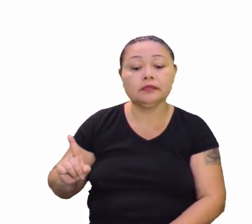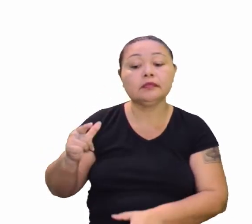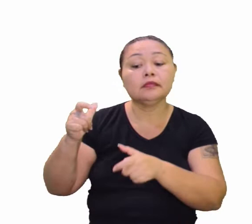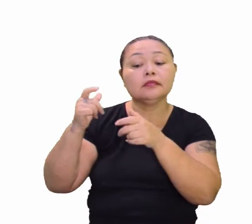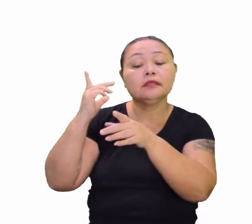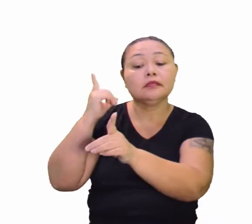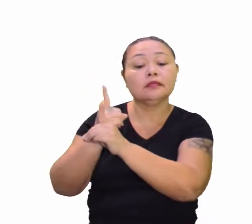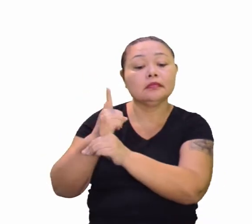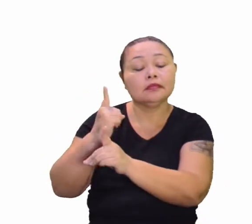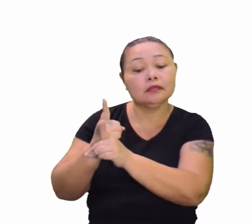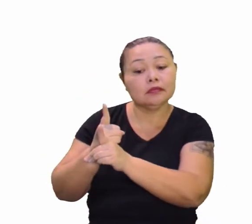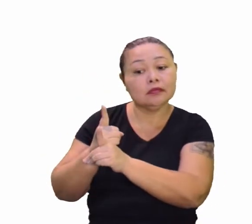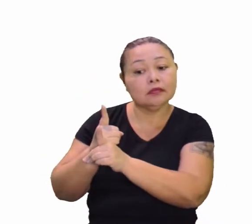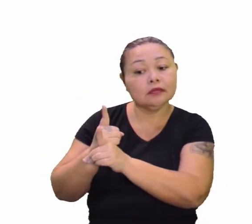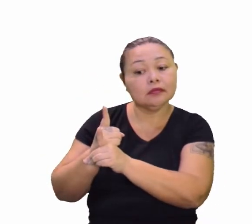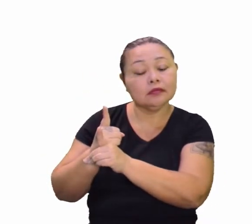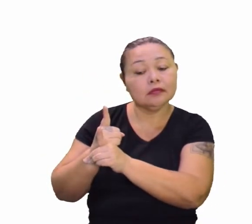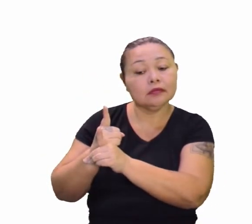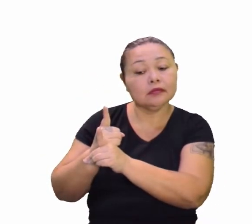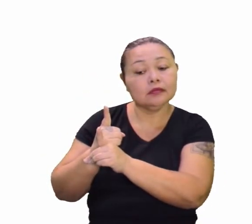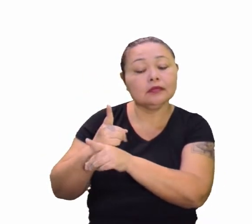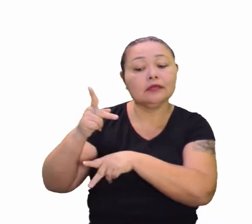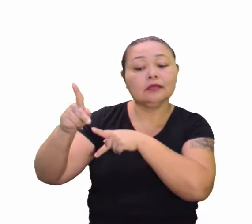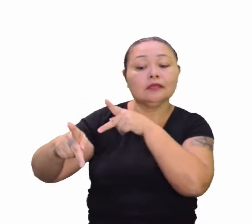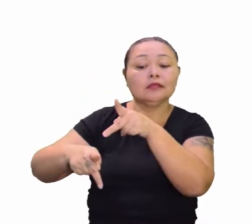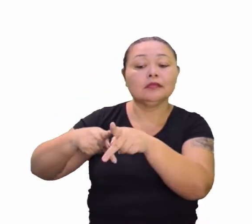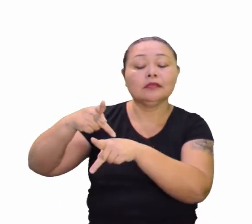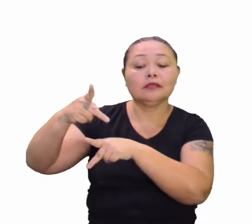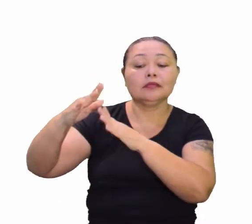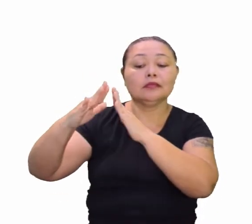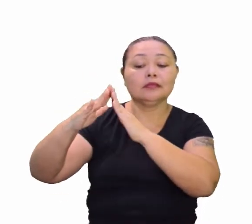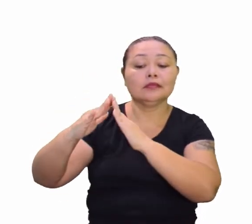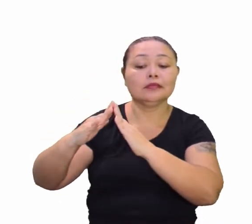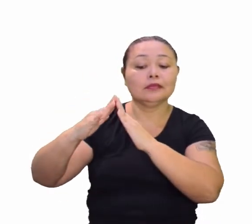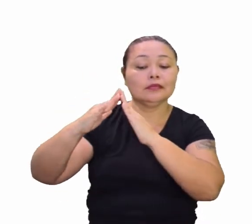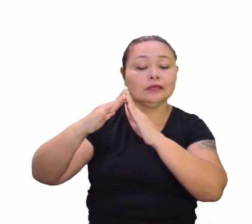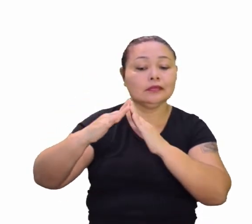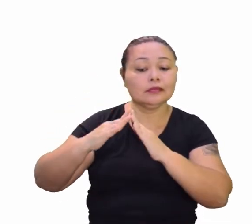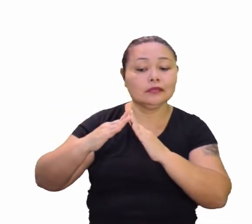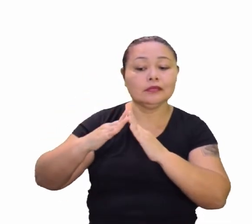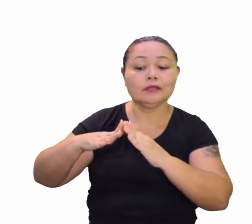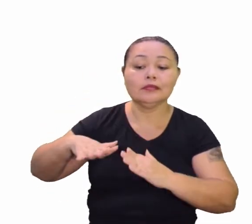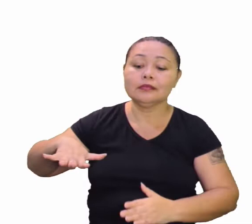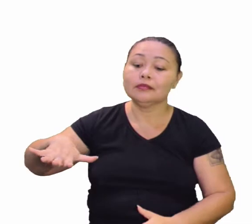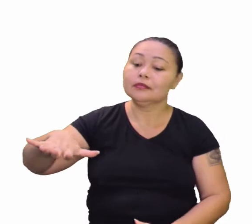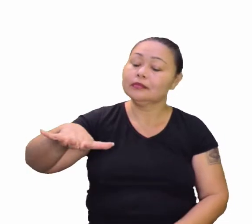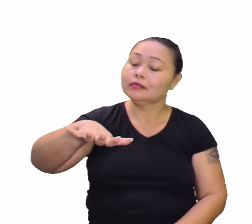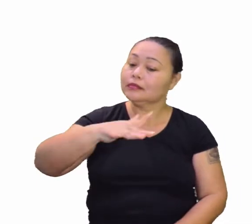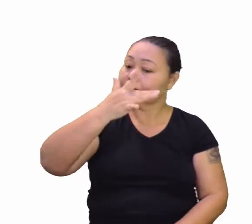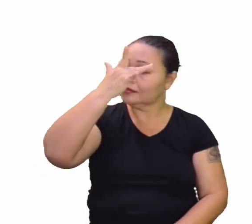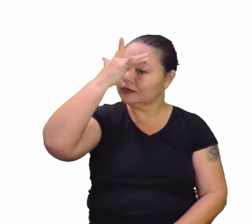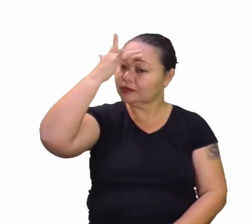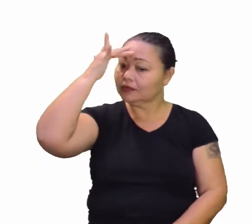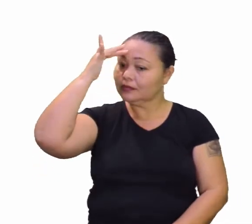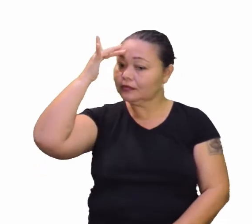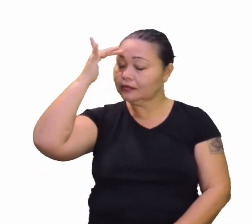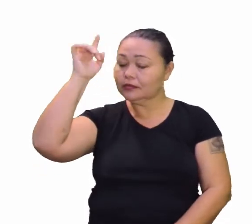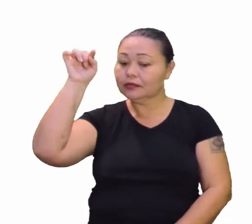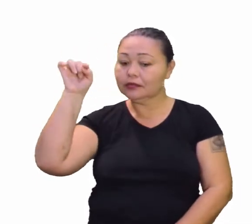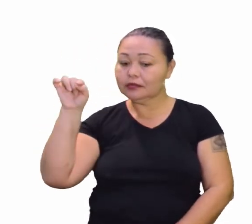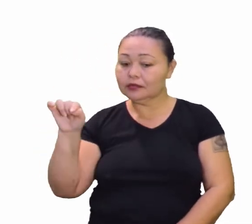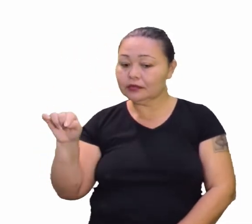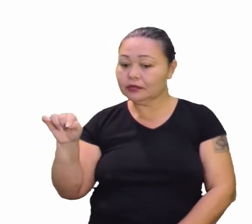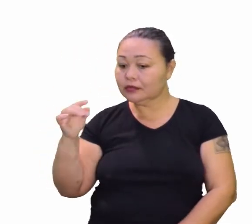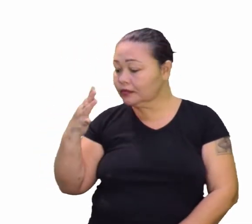encontrar o quê? Olha só, a população residente. Então, a maior concentração de pessoas a gente